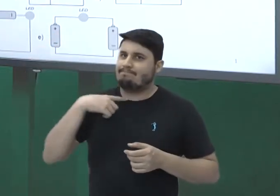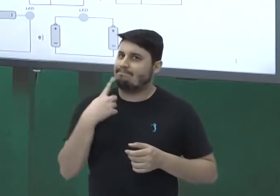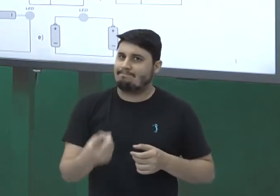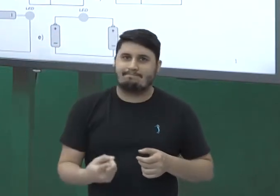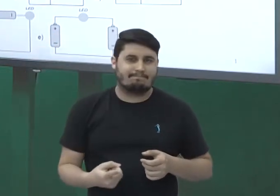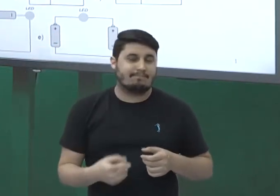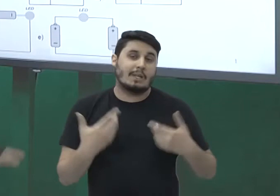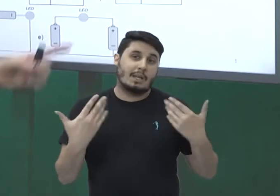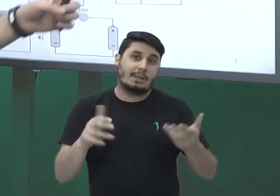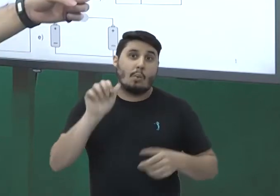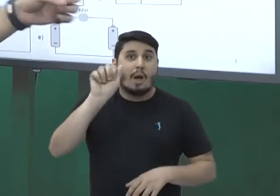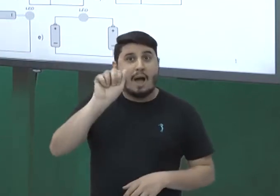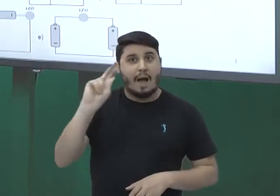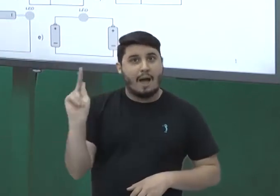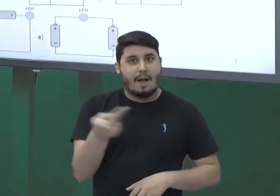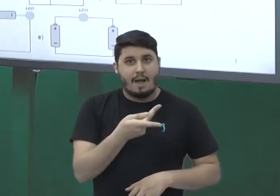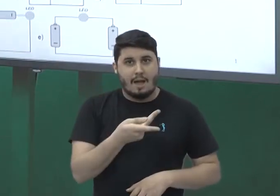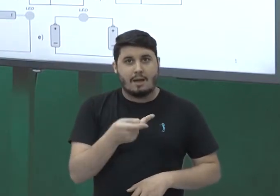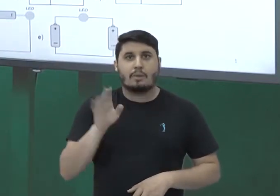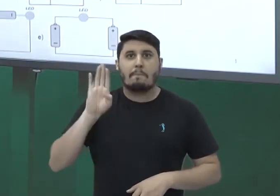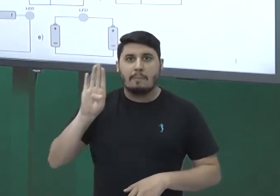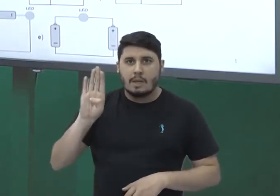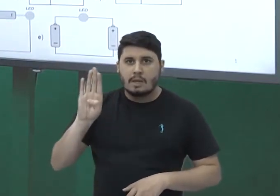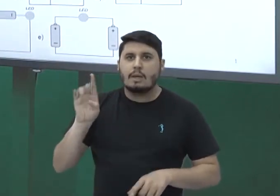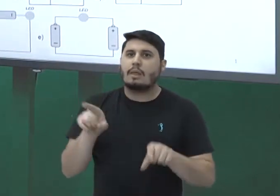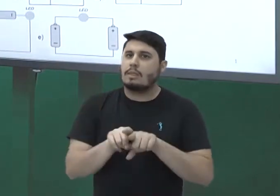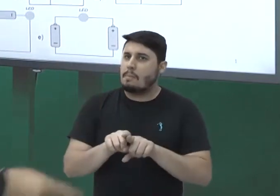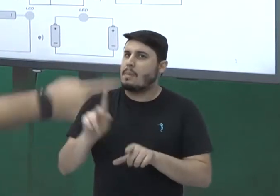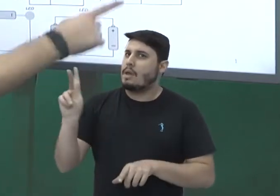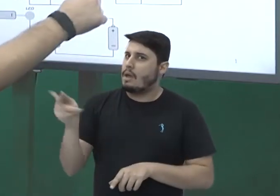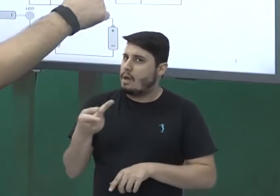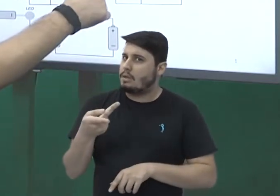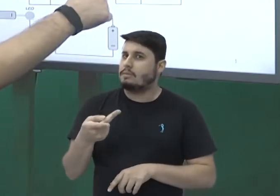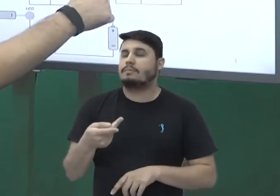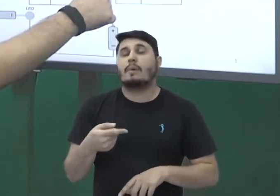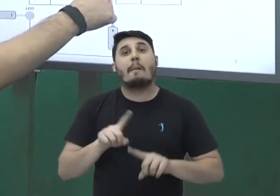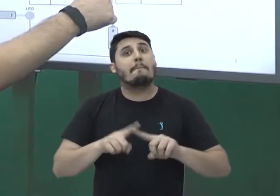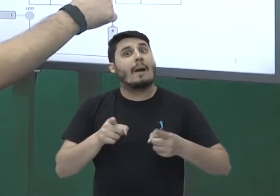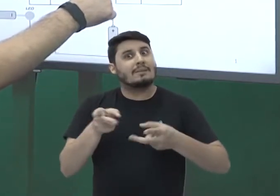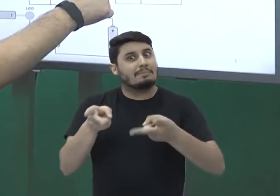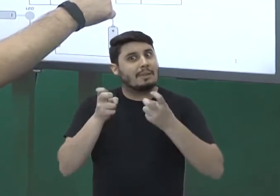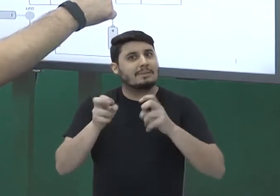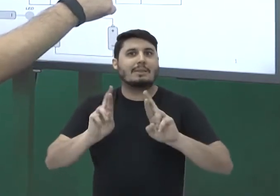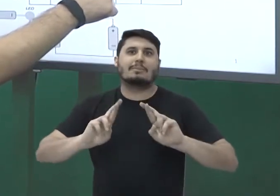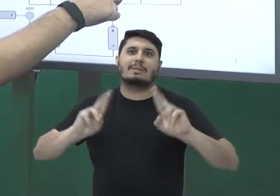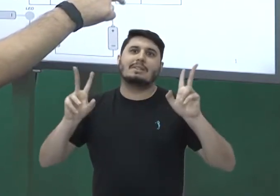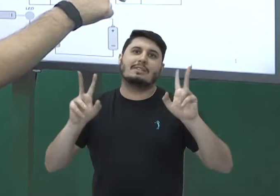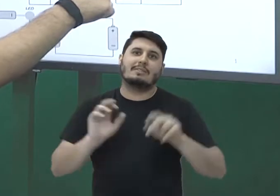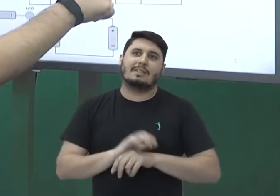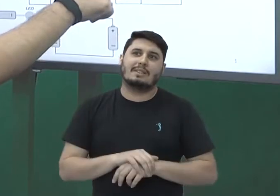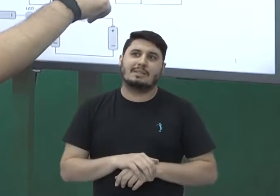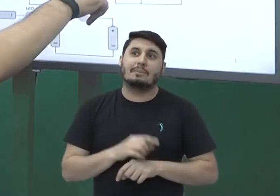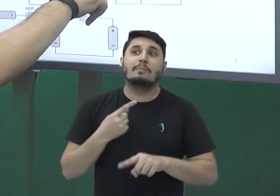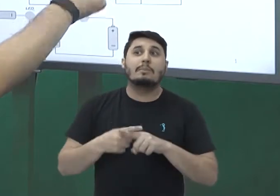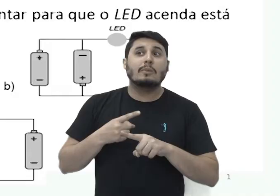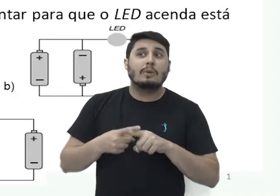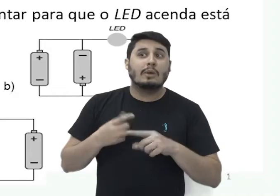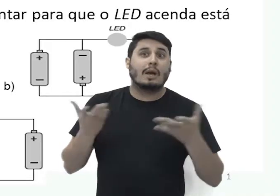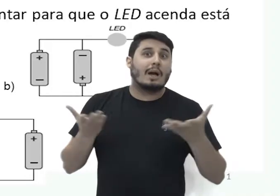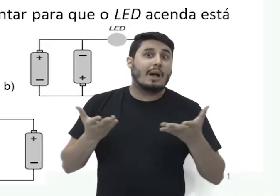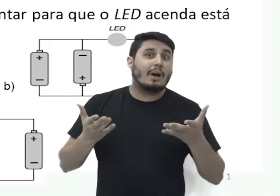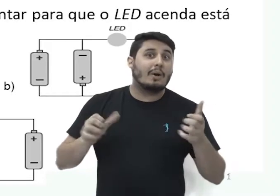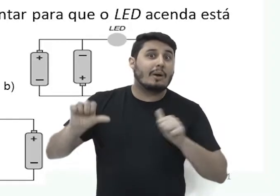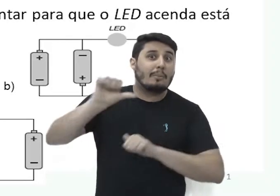A está falsa, assim como a letra B também. Mas veja que a letra B tem uma diferença. A pilha, ela foi ligada agora com